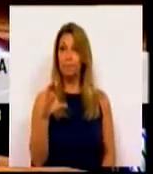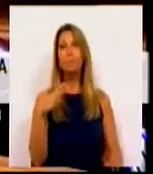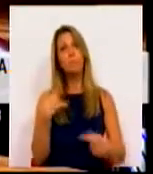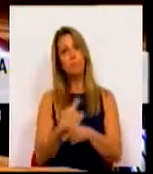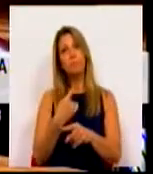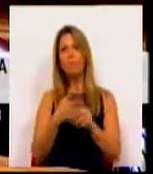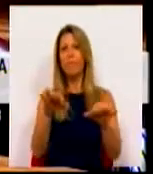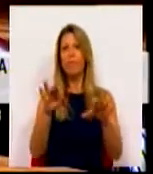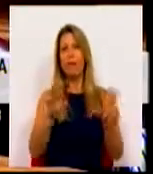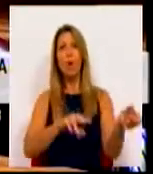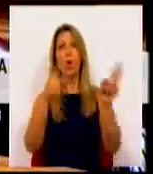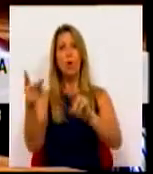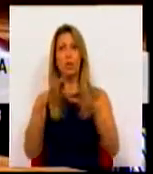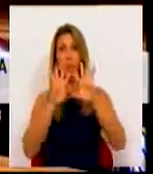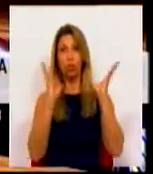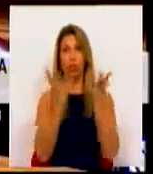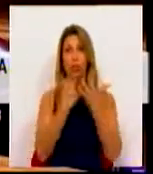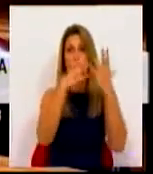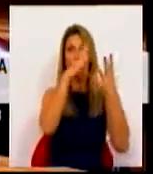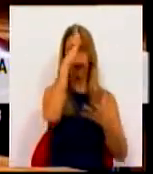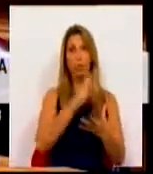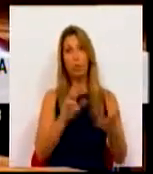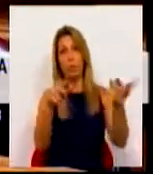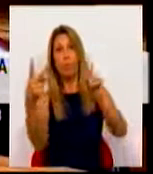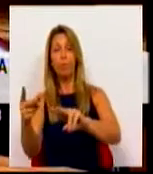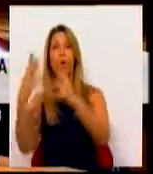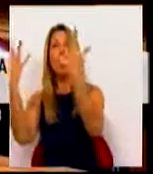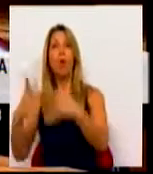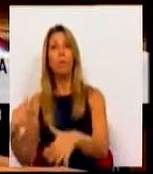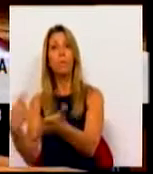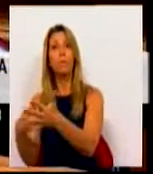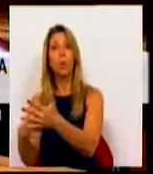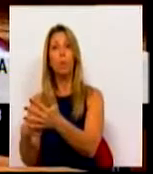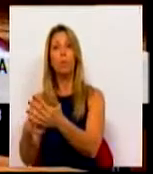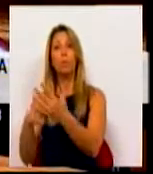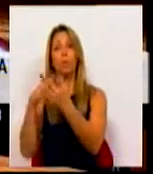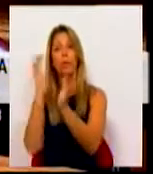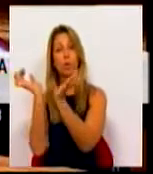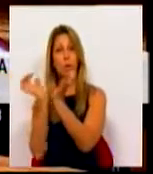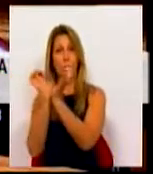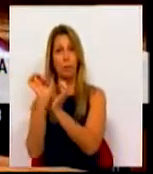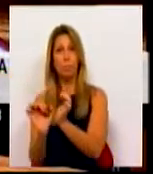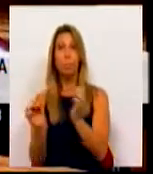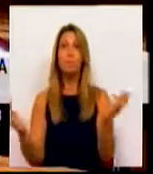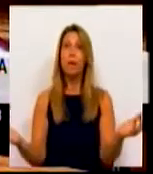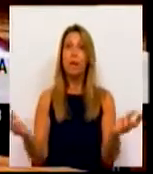existir transferências do Orçamento Geral do Estado para o Orçamento Contributivo da Segurança Social. É caso para